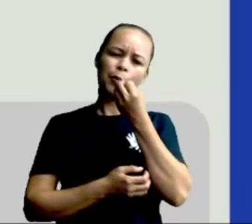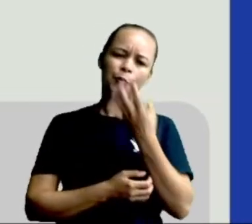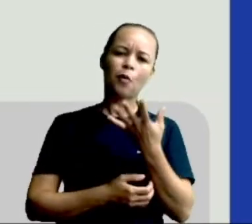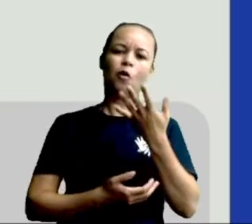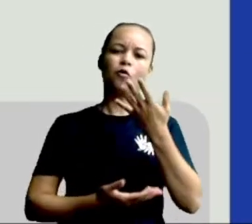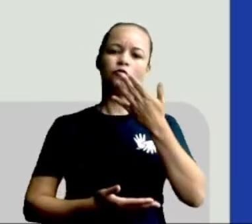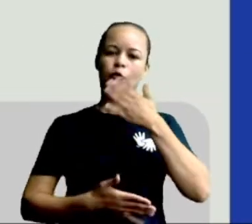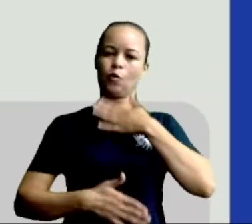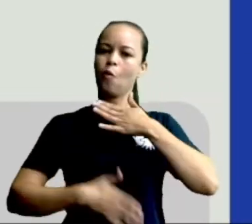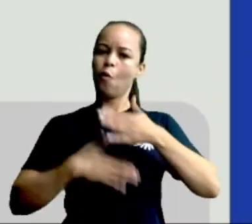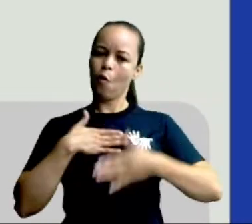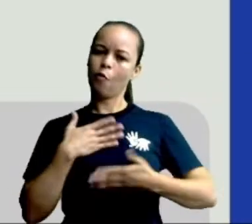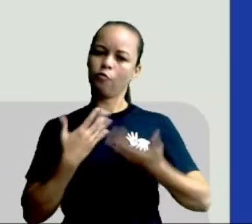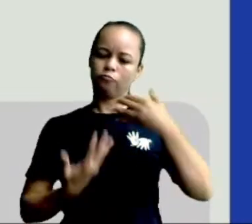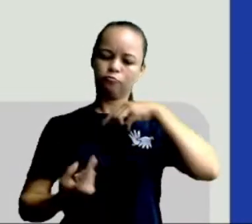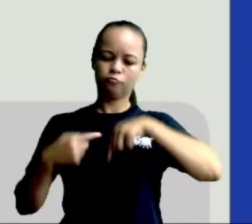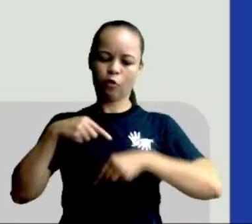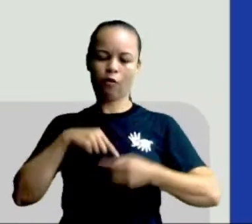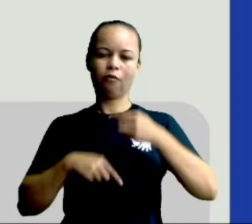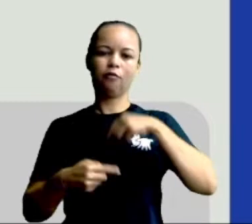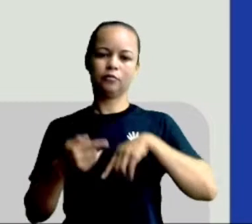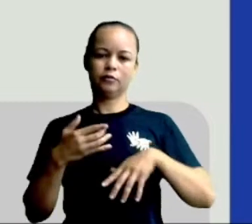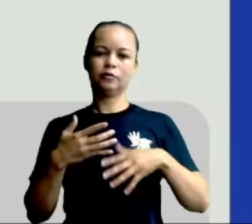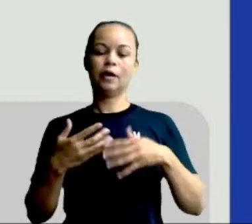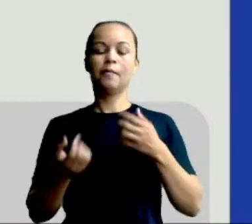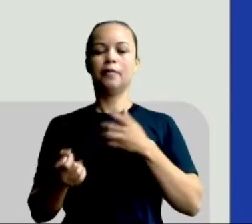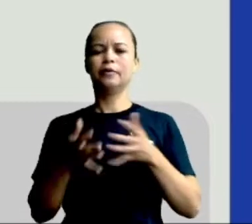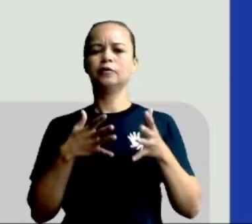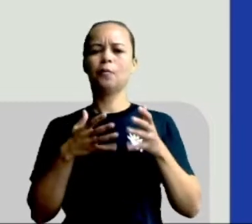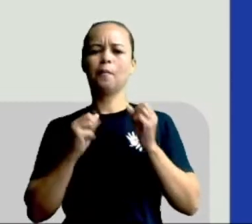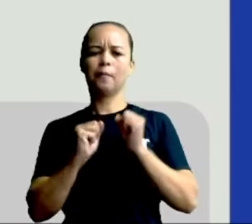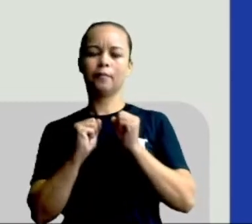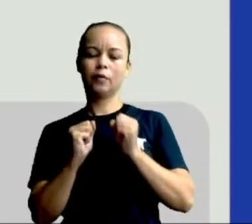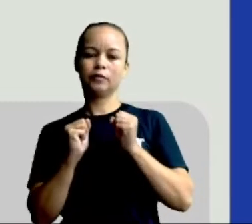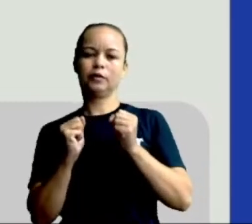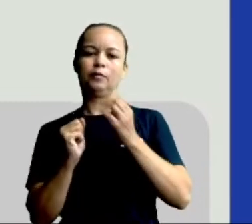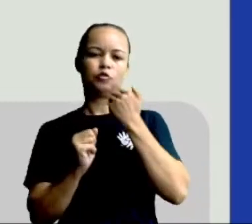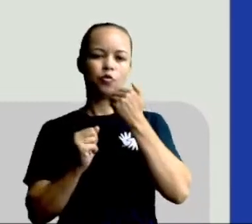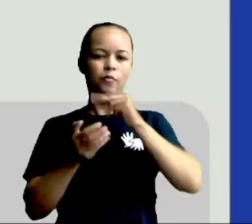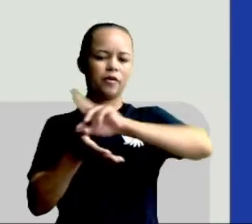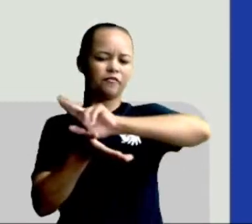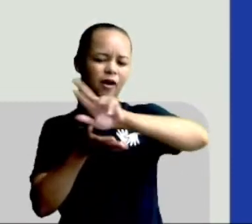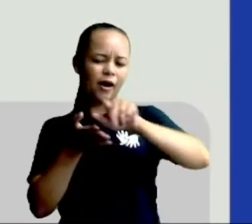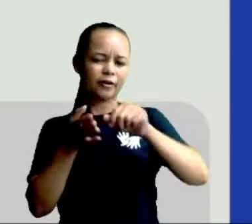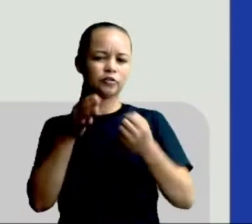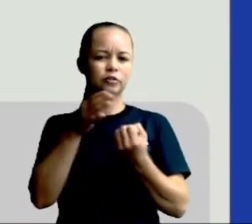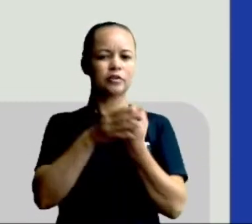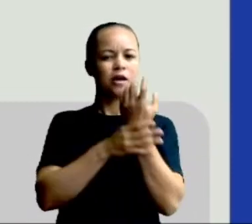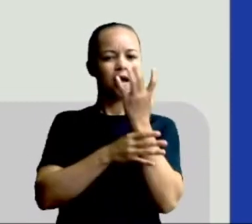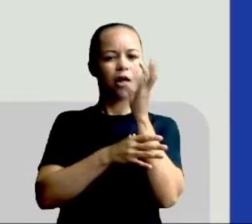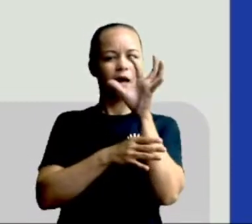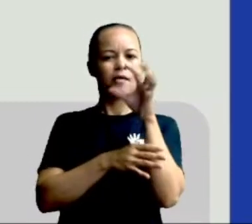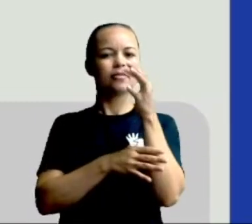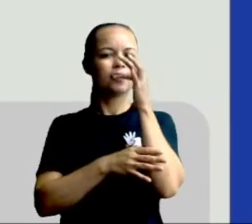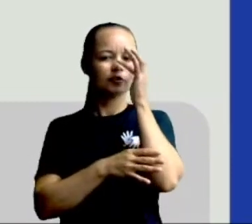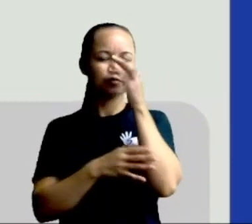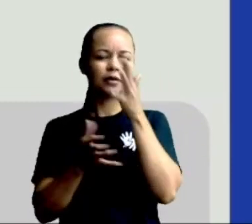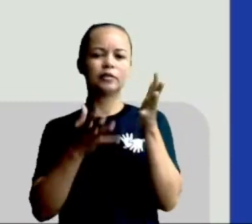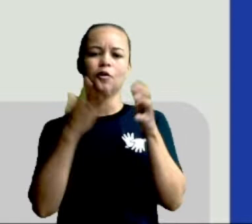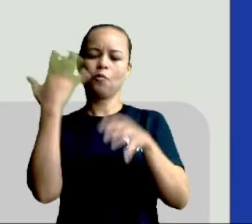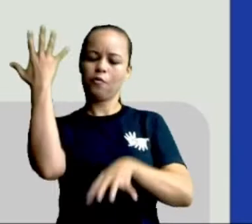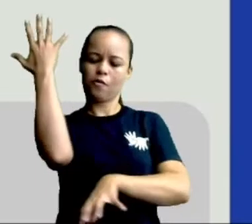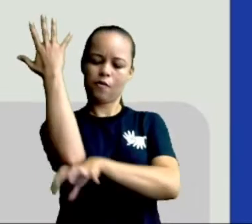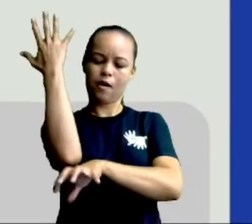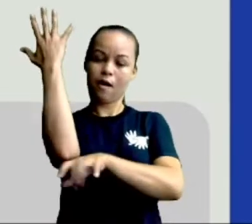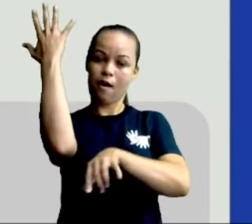funcionamento do nosso corpo. Podemos consumir diferentes partes das plantas, como raízes,